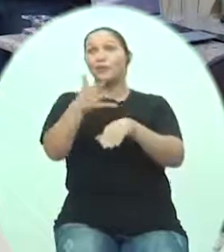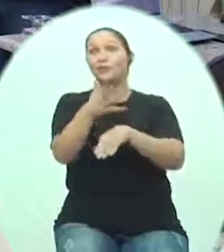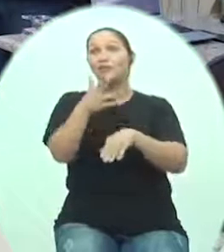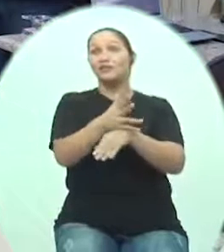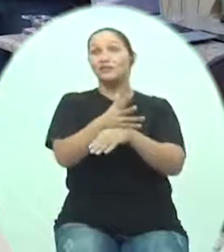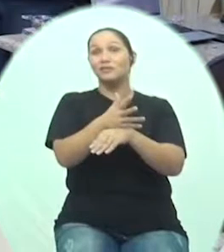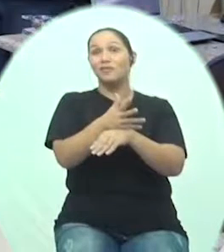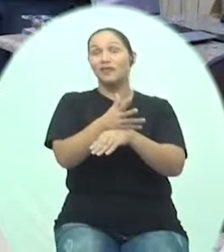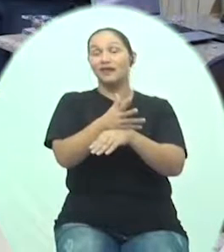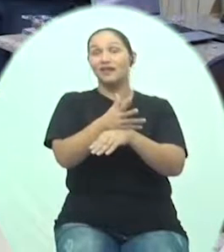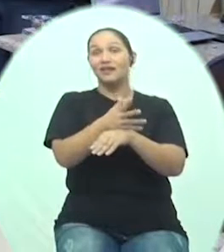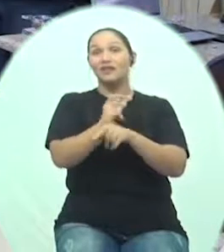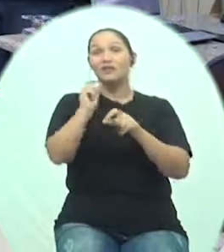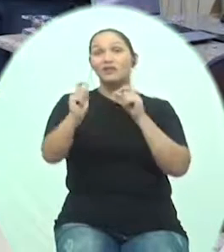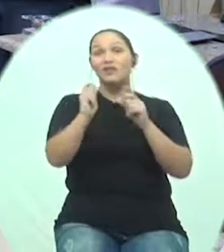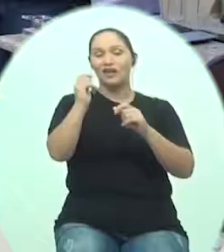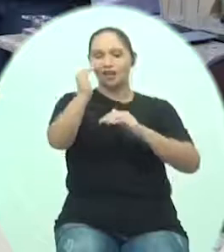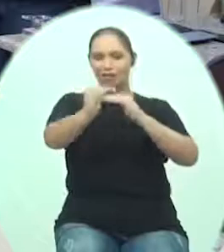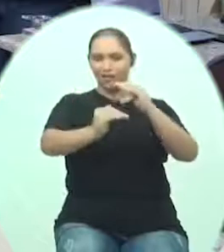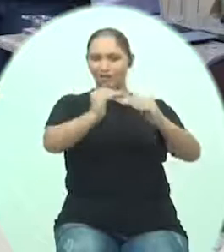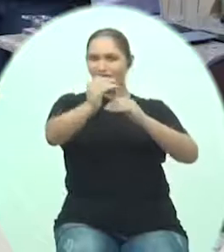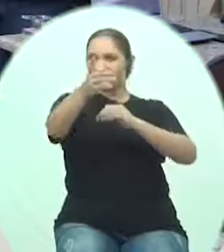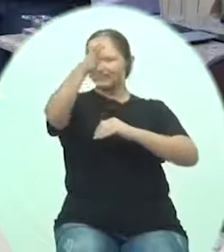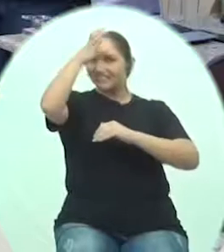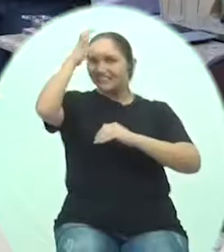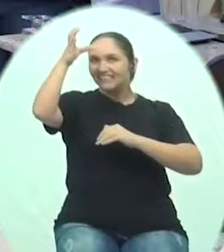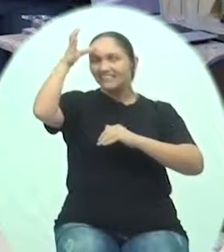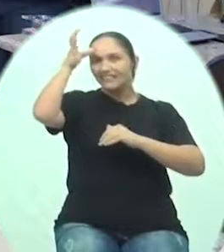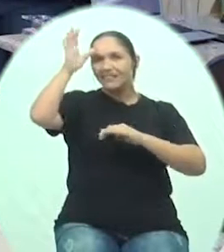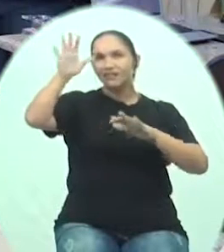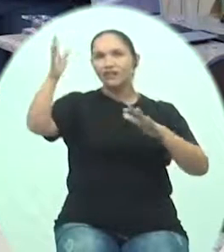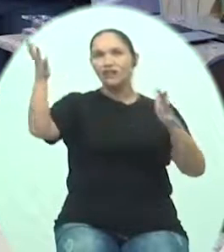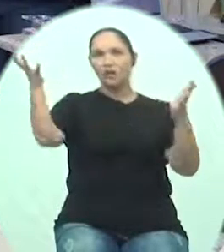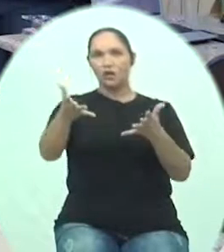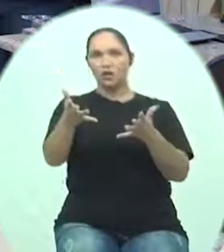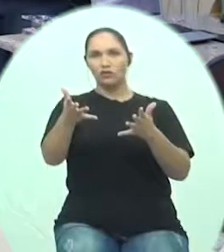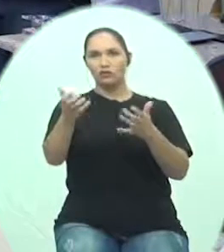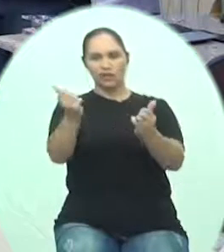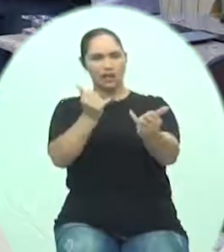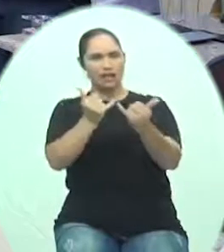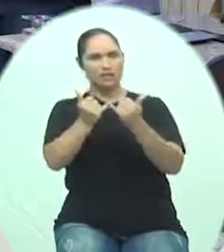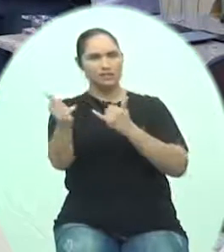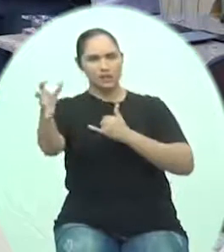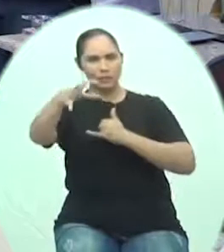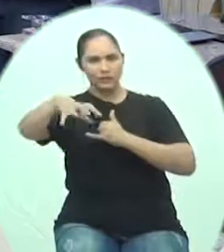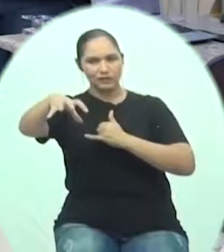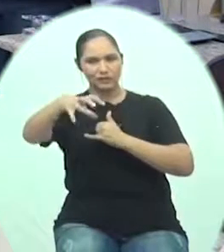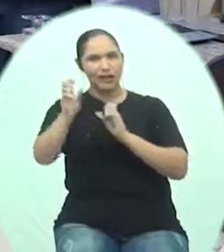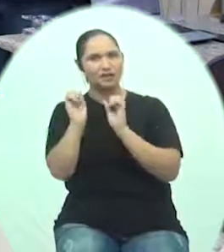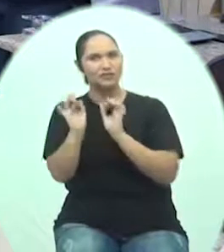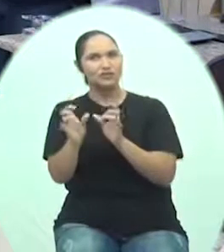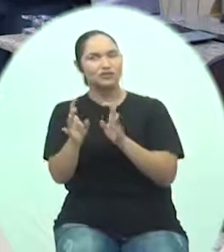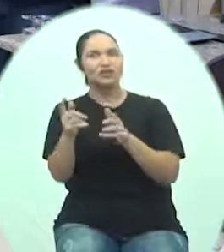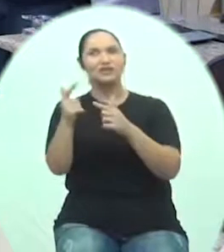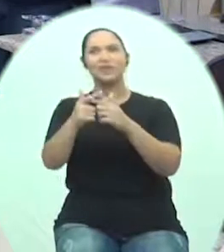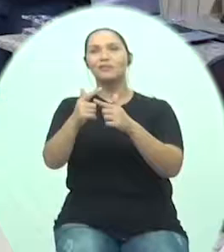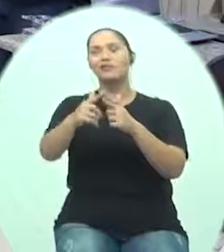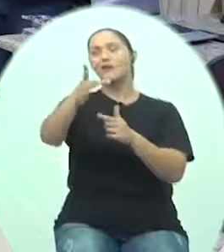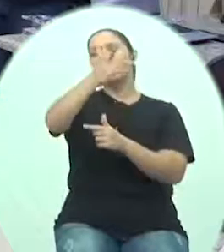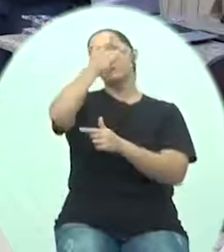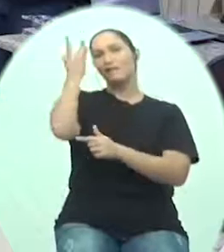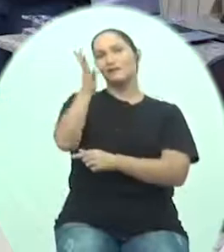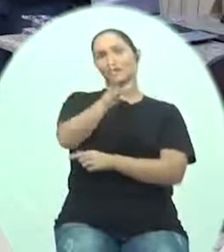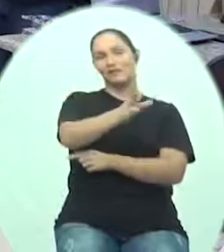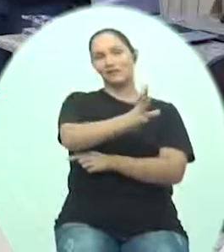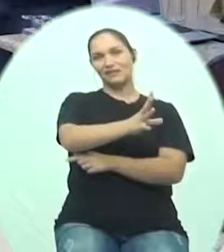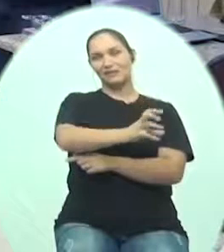e se a gente tem um destaque na parte comercial porque tem o prestígio de todo mundo inclusive um